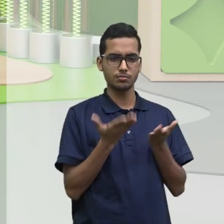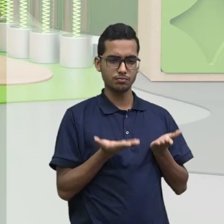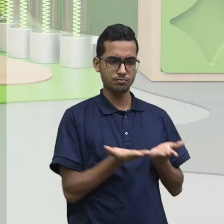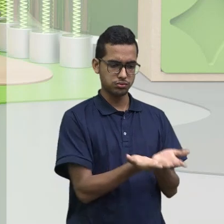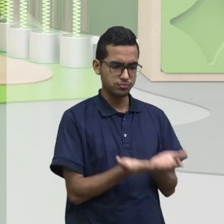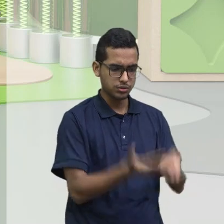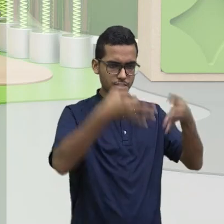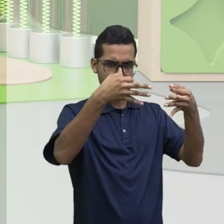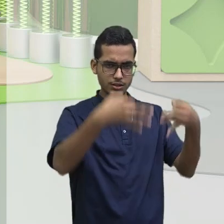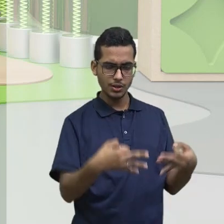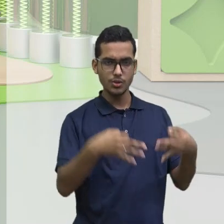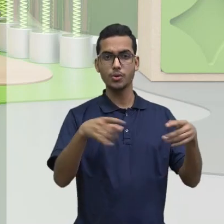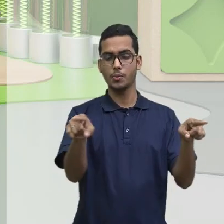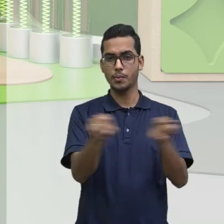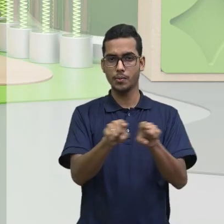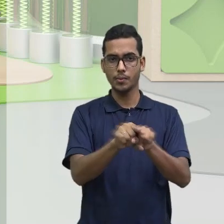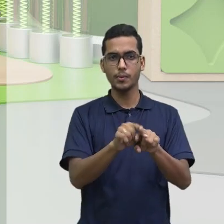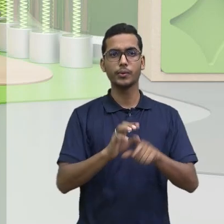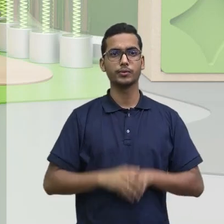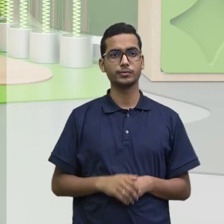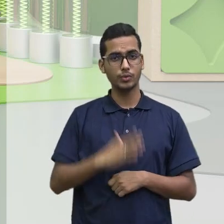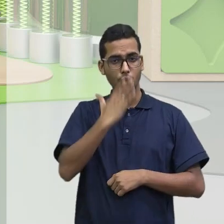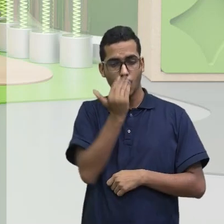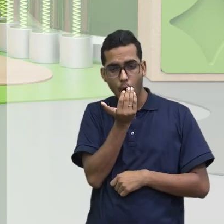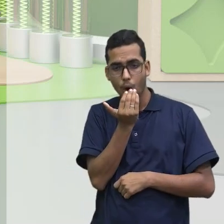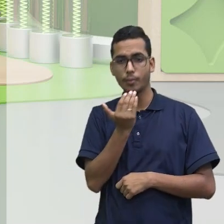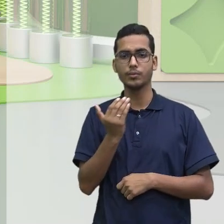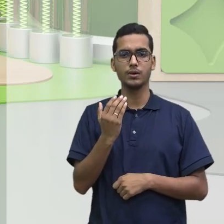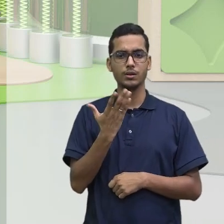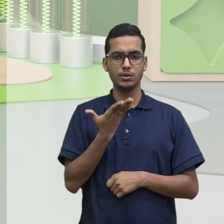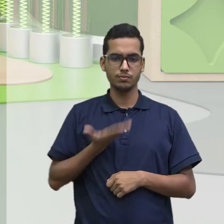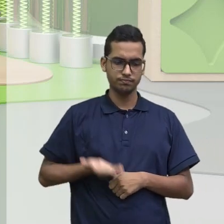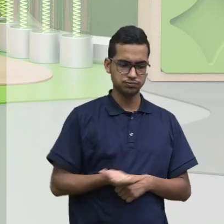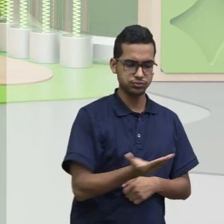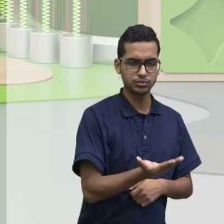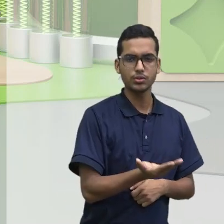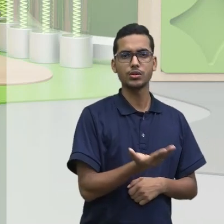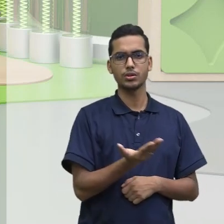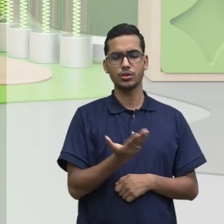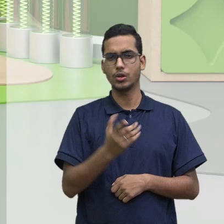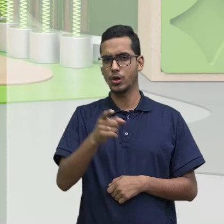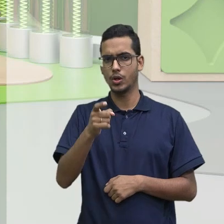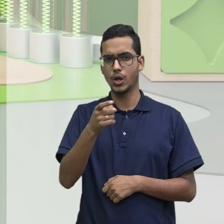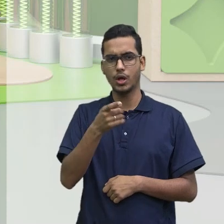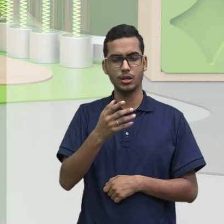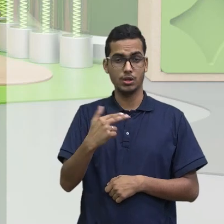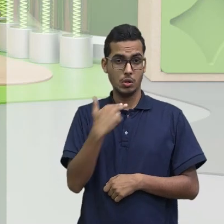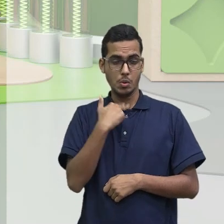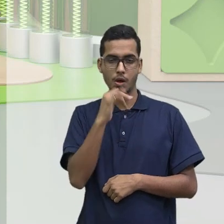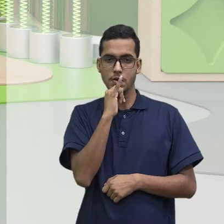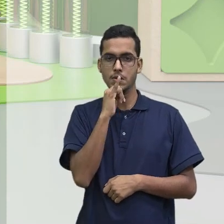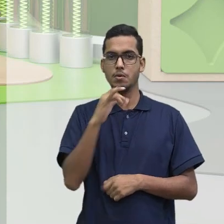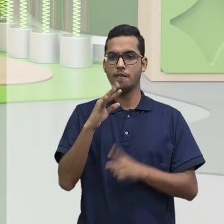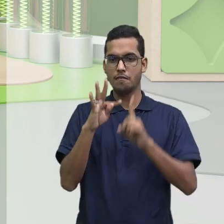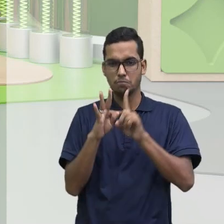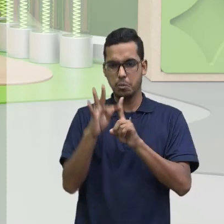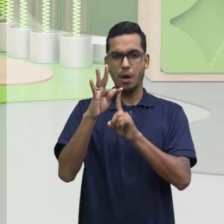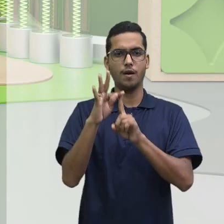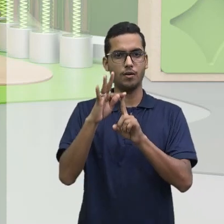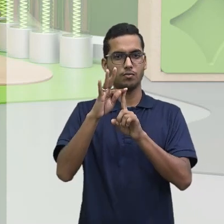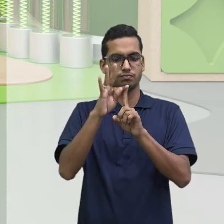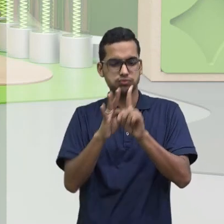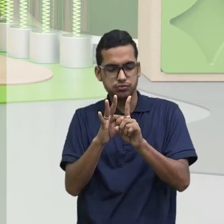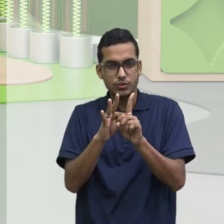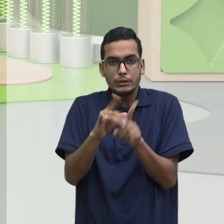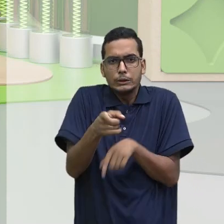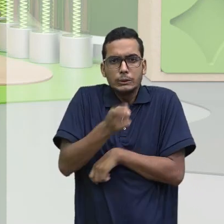que não podem ser refrigerados demais, eles vão para as prateleiras mais baixas, para aquelas gavetas. Mas é